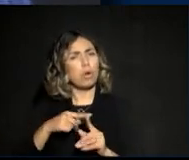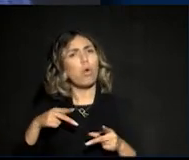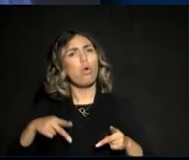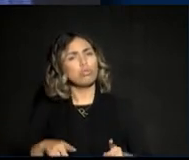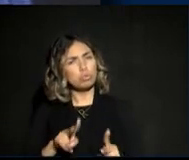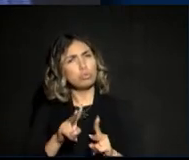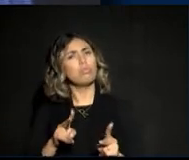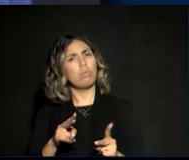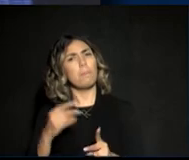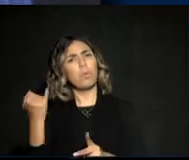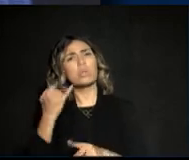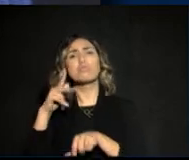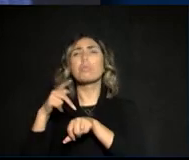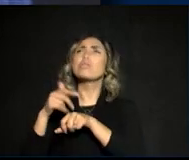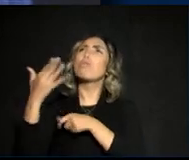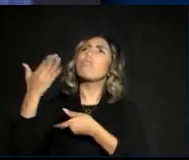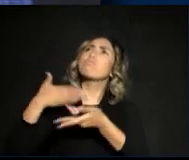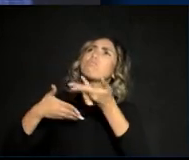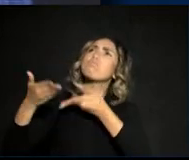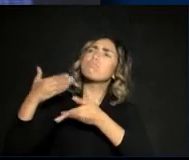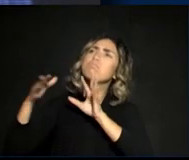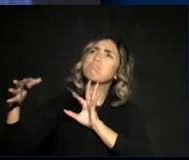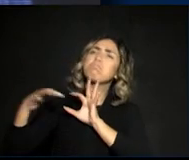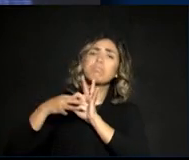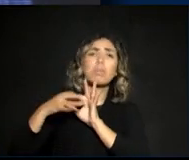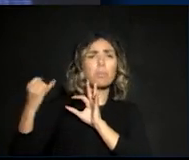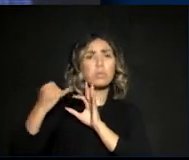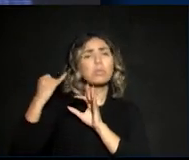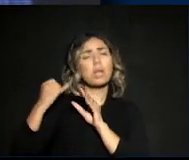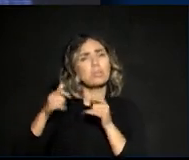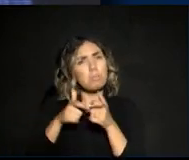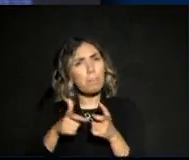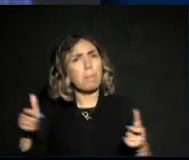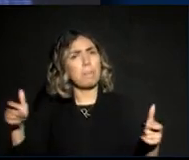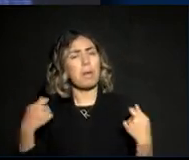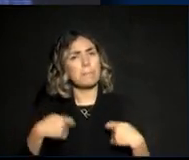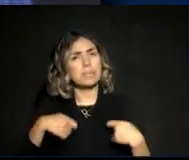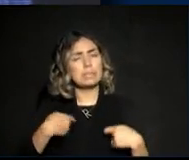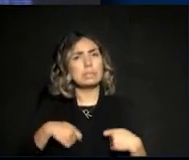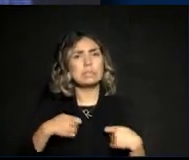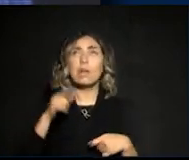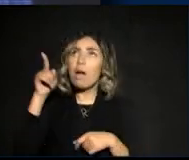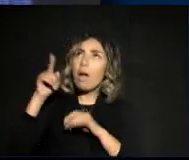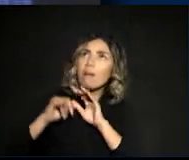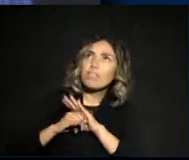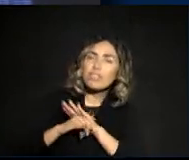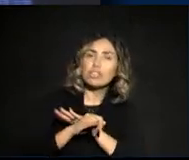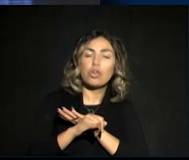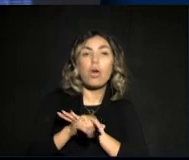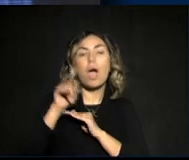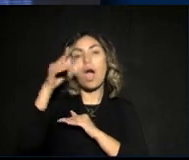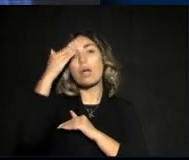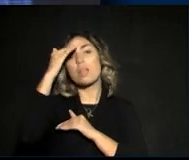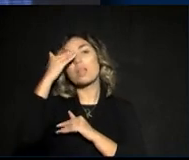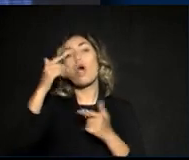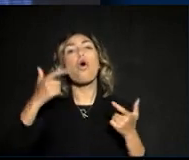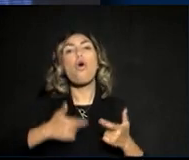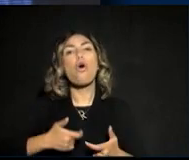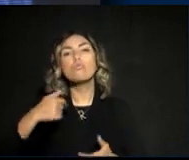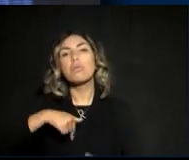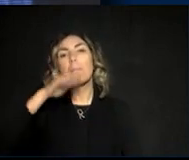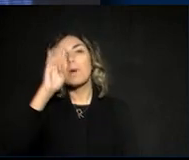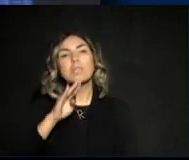que ser mantida e ampliada e a gente deve ter um lócus a referência para que esse investidor saiba onde